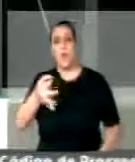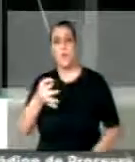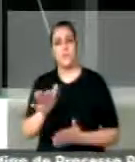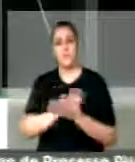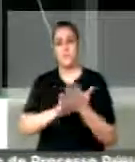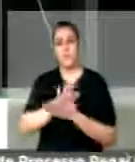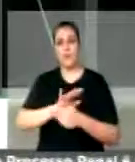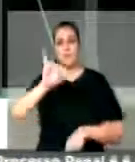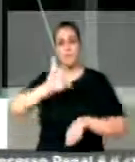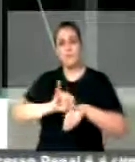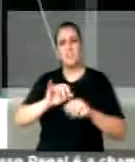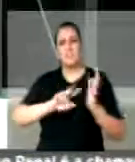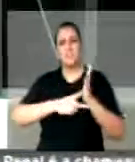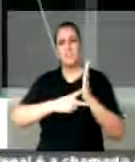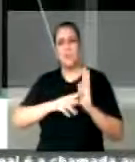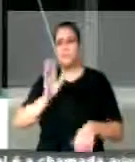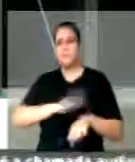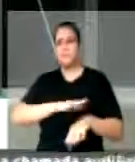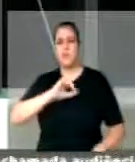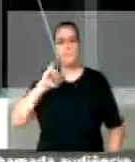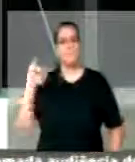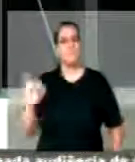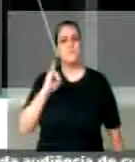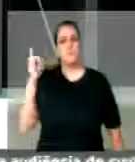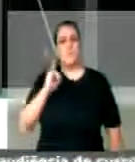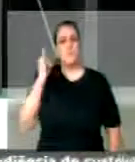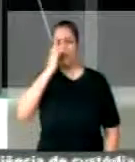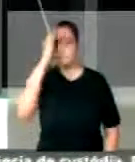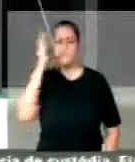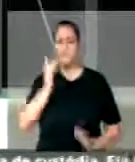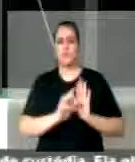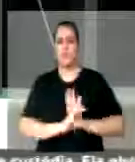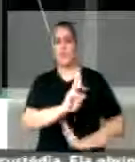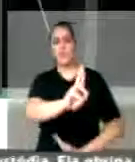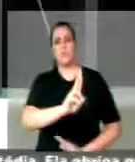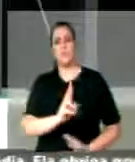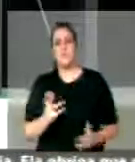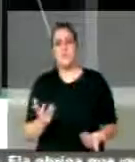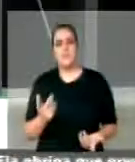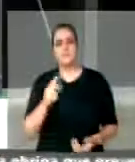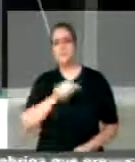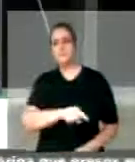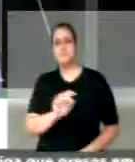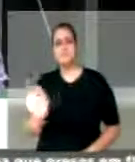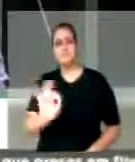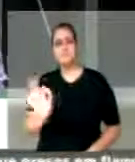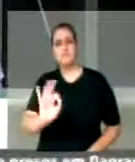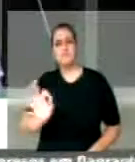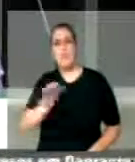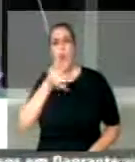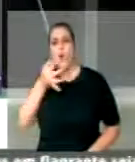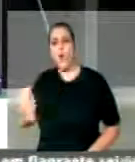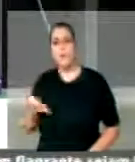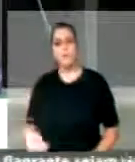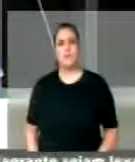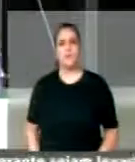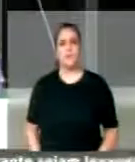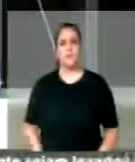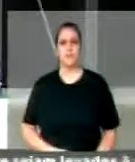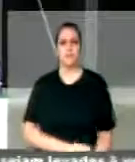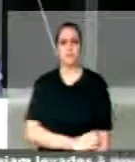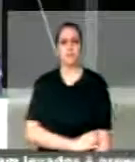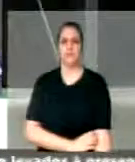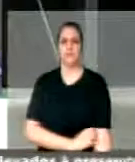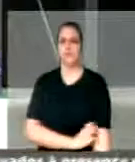mais importantes, que tem o maior número de sindicalizados, também não tem assento na mesa